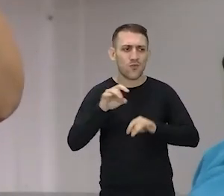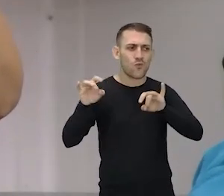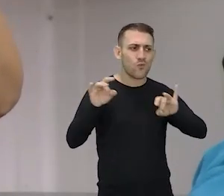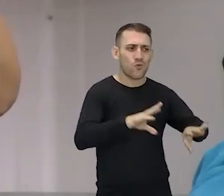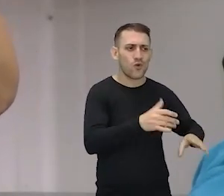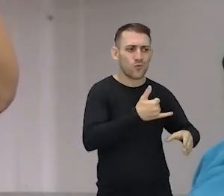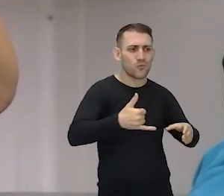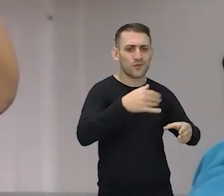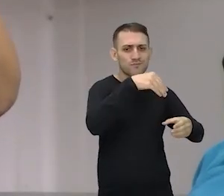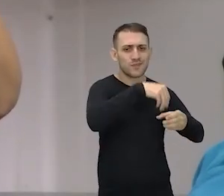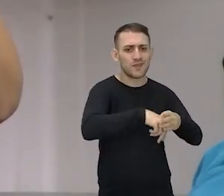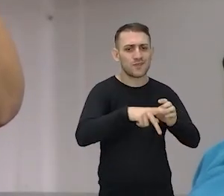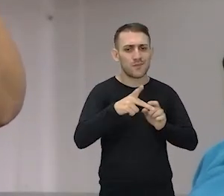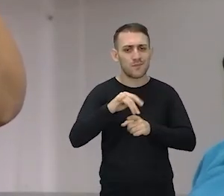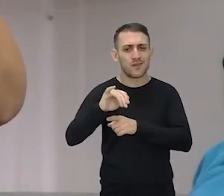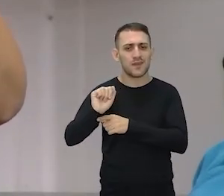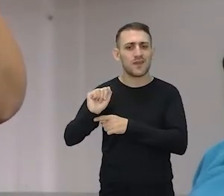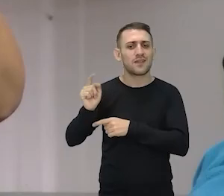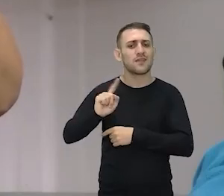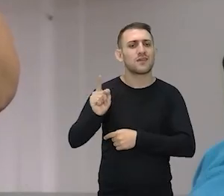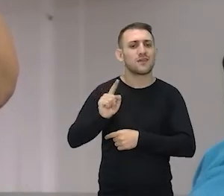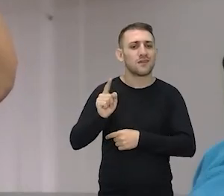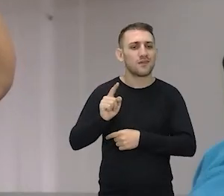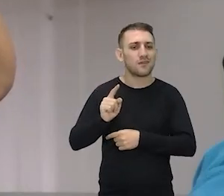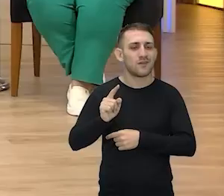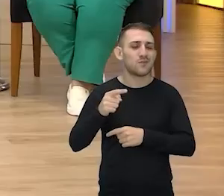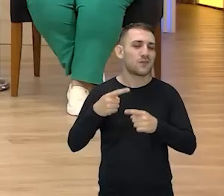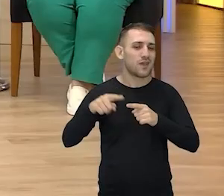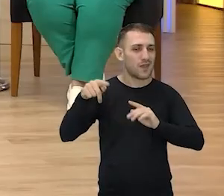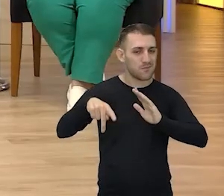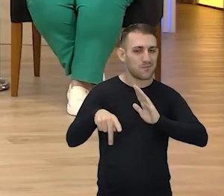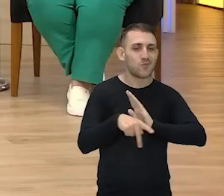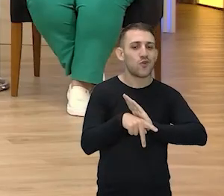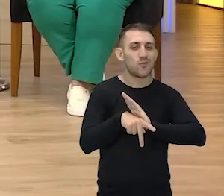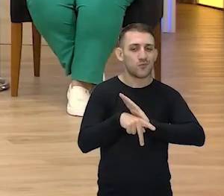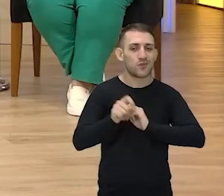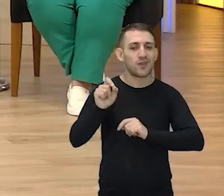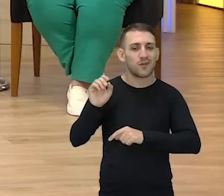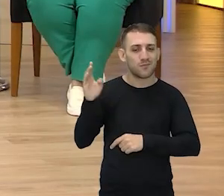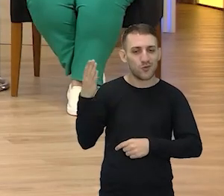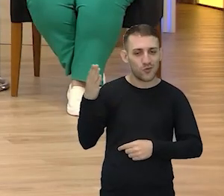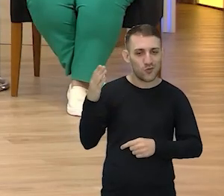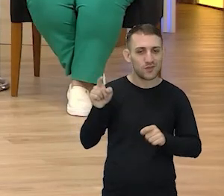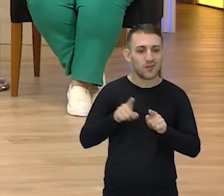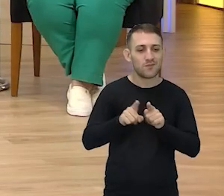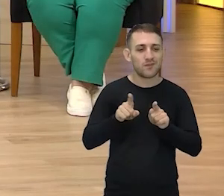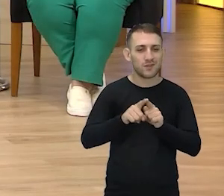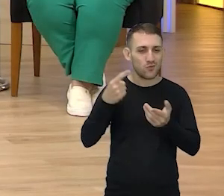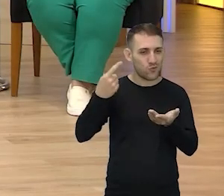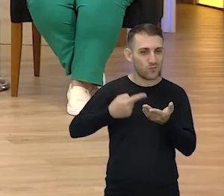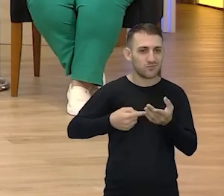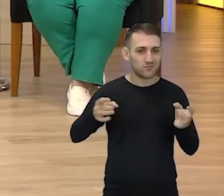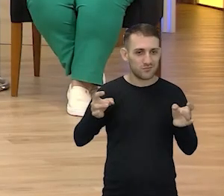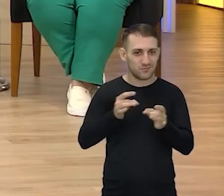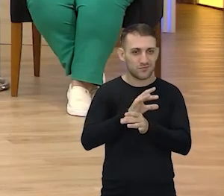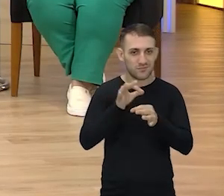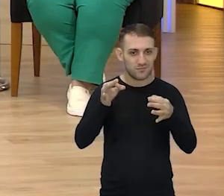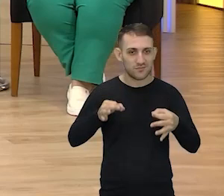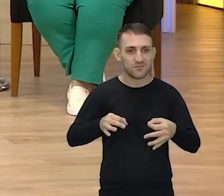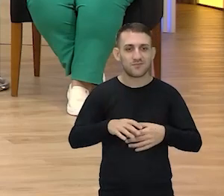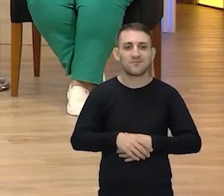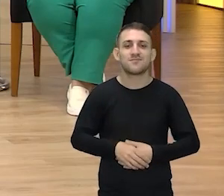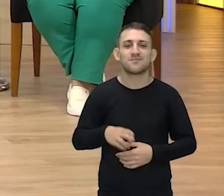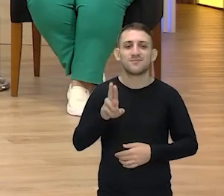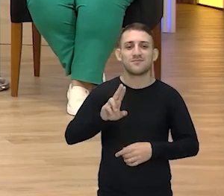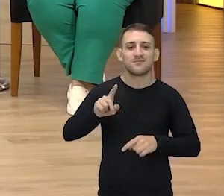na pia, não pode ir para o esgoto. Que era a parte que, né, de biologia abordava isso. O uso de